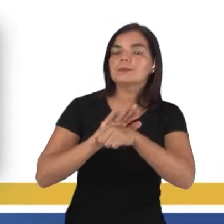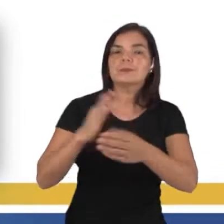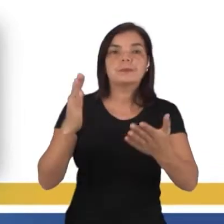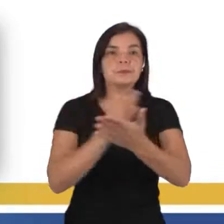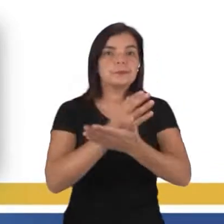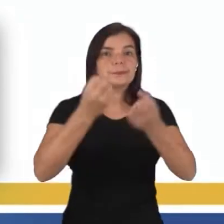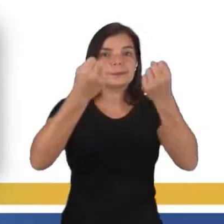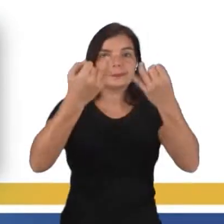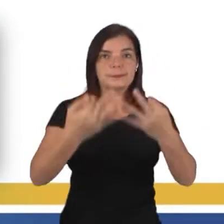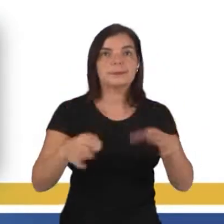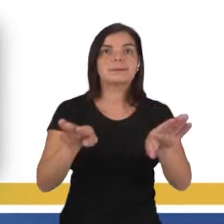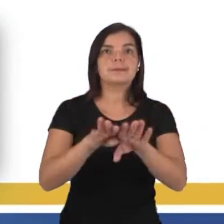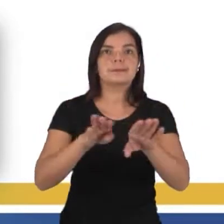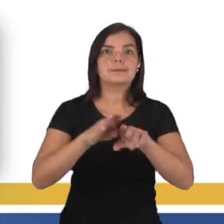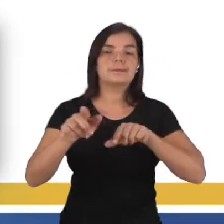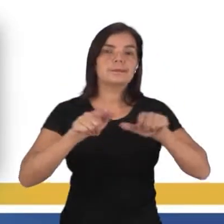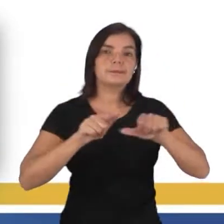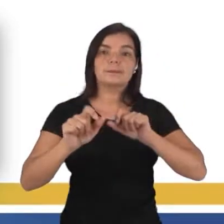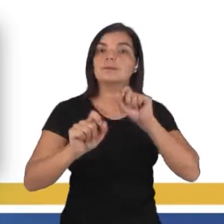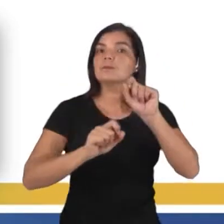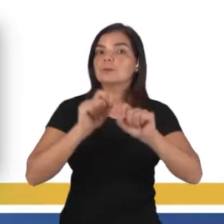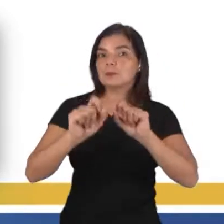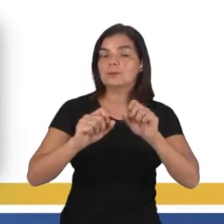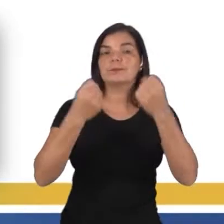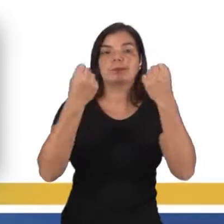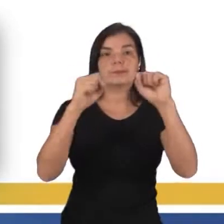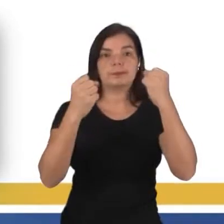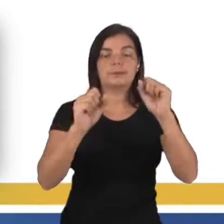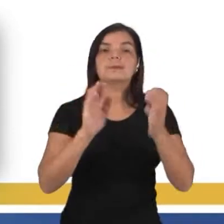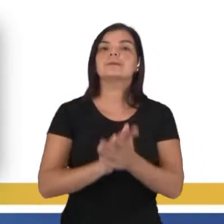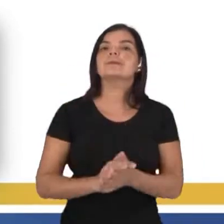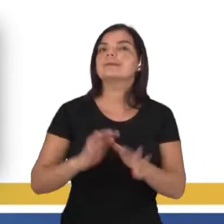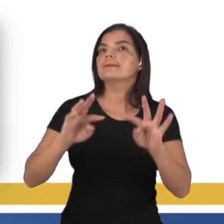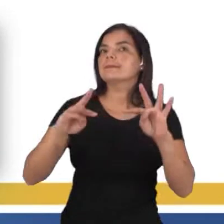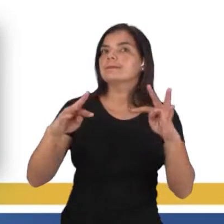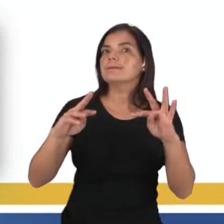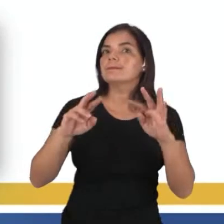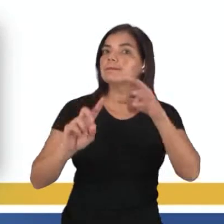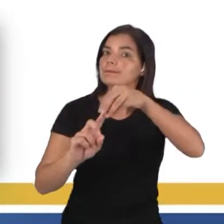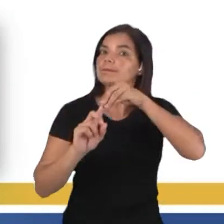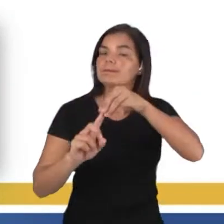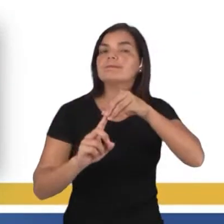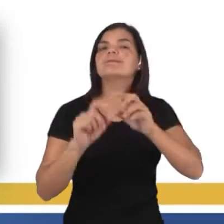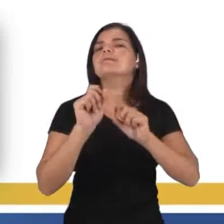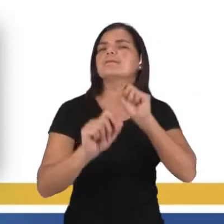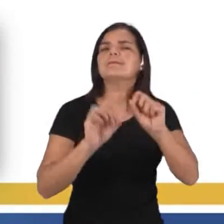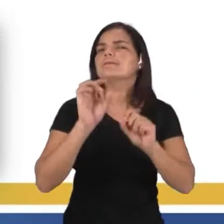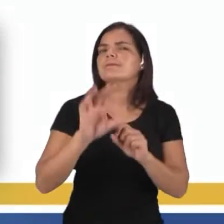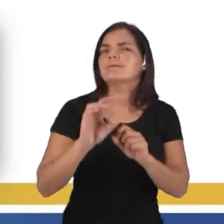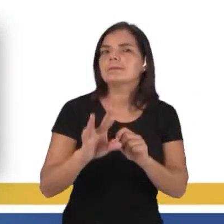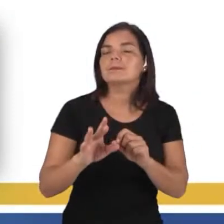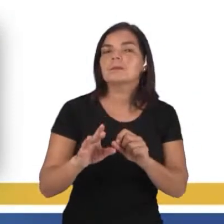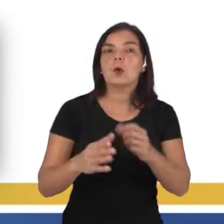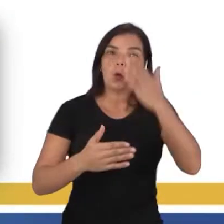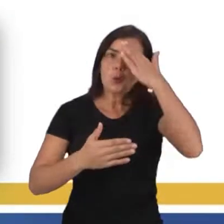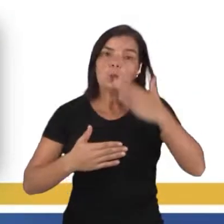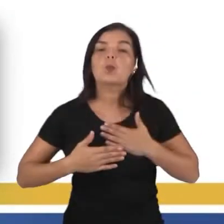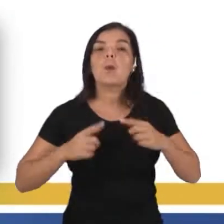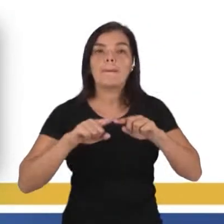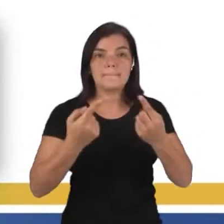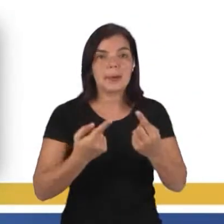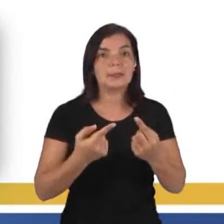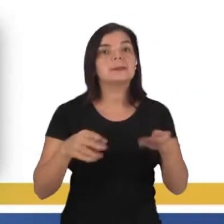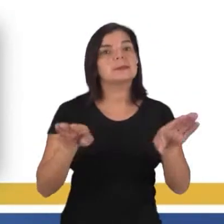alguns conceitos, como o trabalho do condicionamento aeróbico. Todavia, o objetivo dela não é somente estético, mas